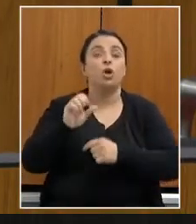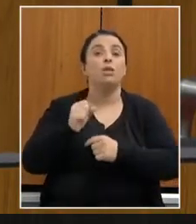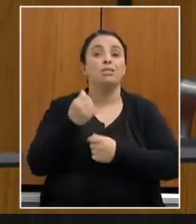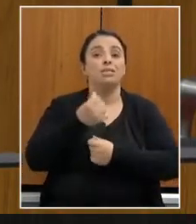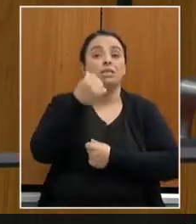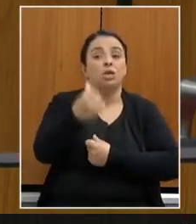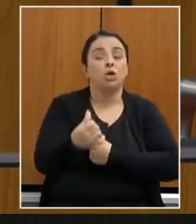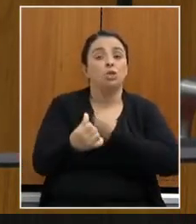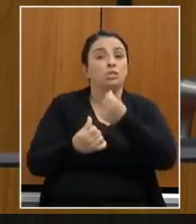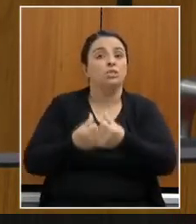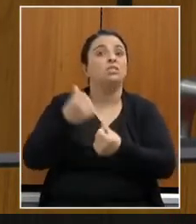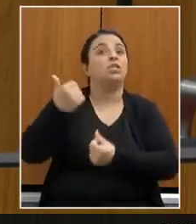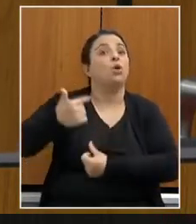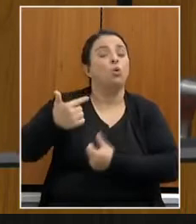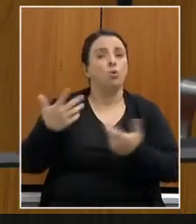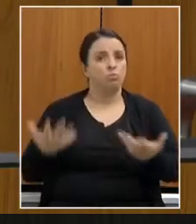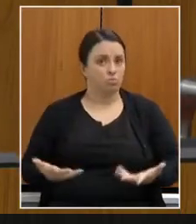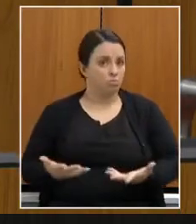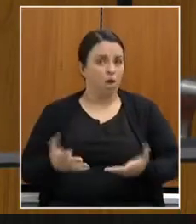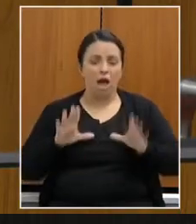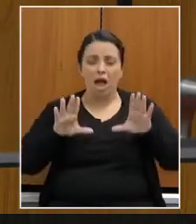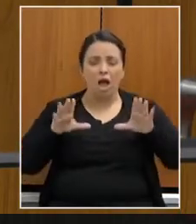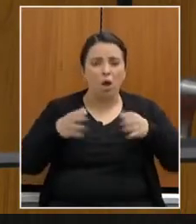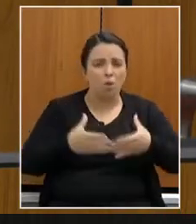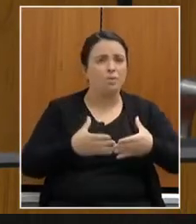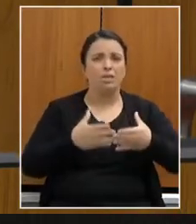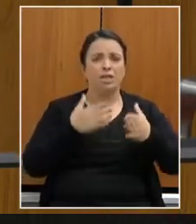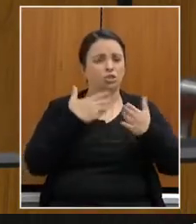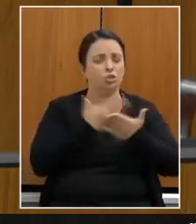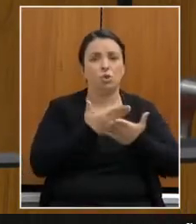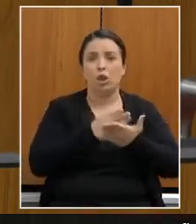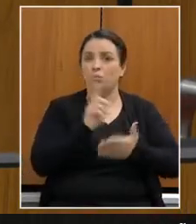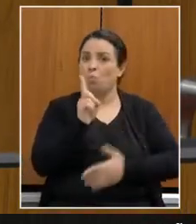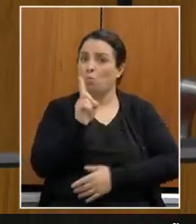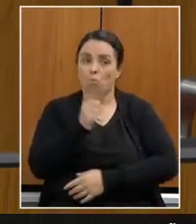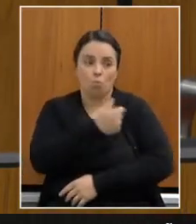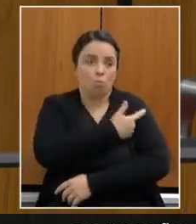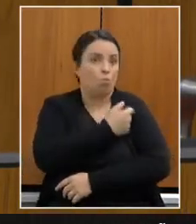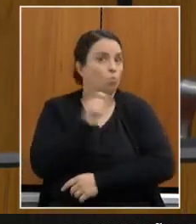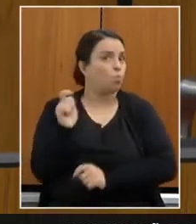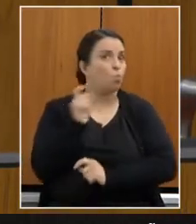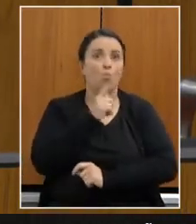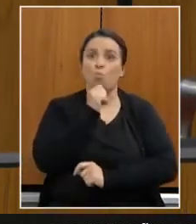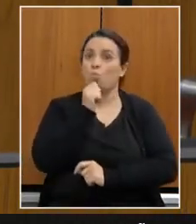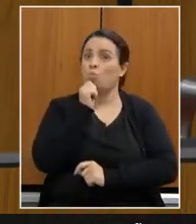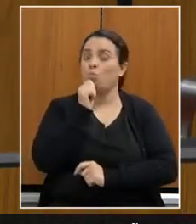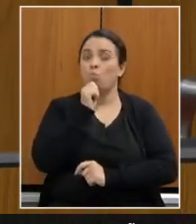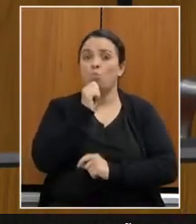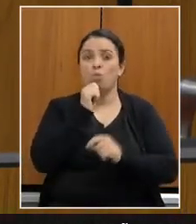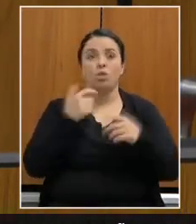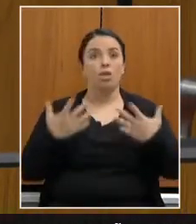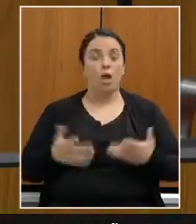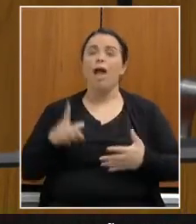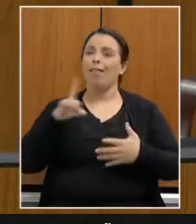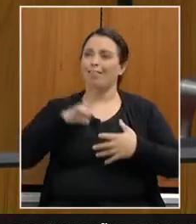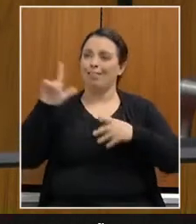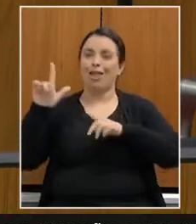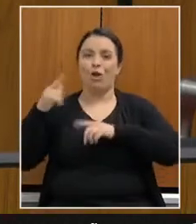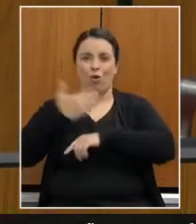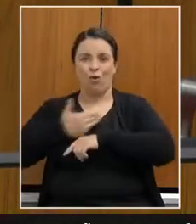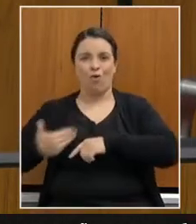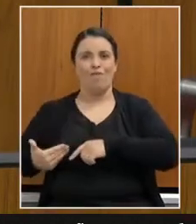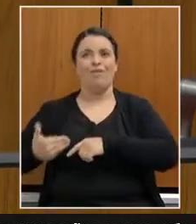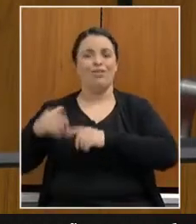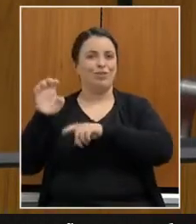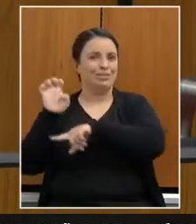não está vacinada uma campanha de marketing muito forte para demonstrar as imagens viram aí né uma condição de segurança e